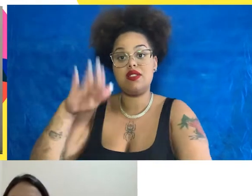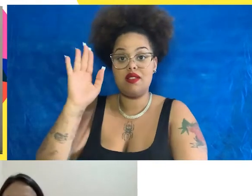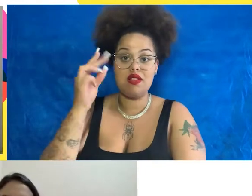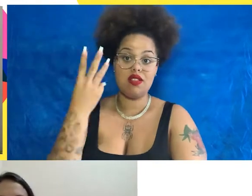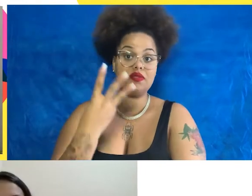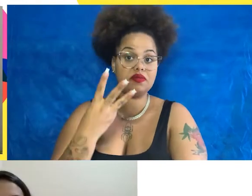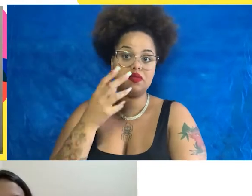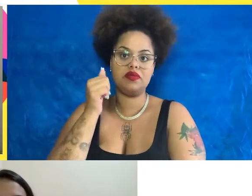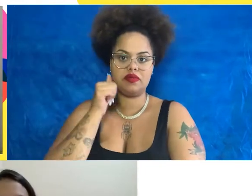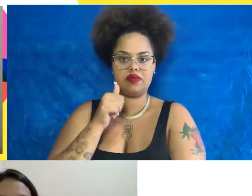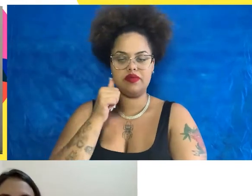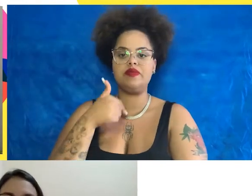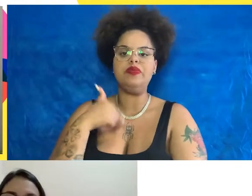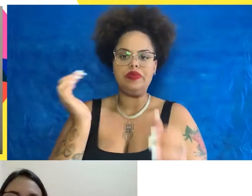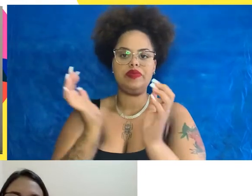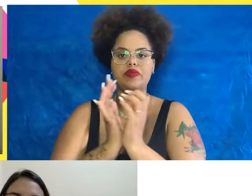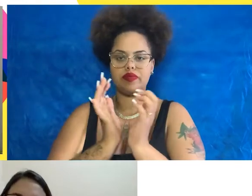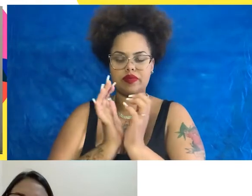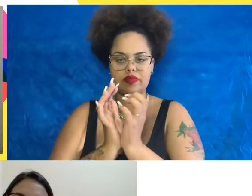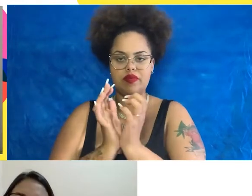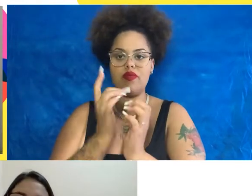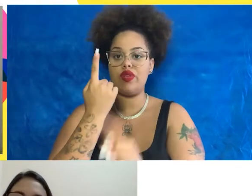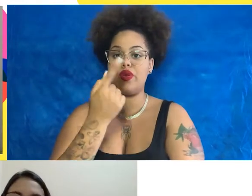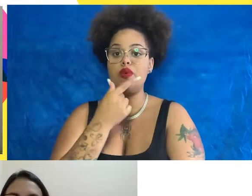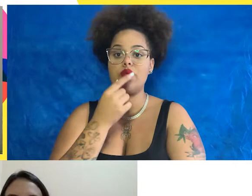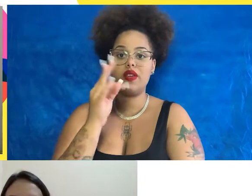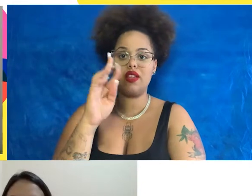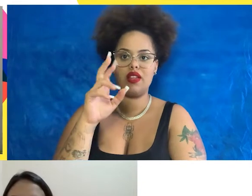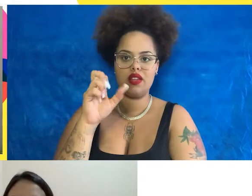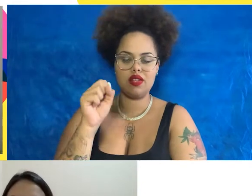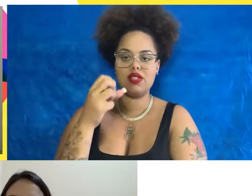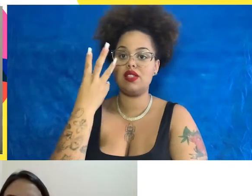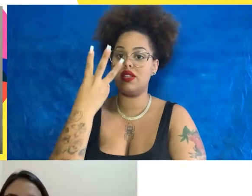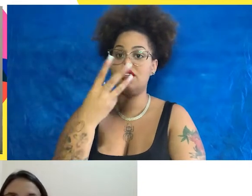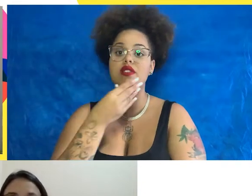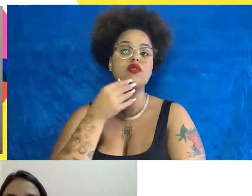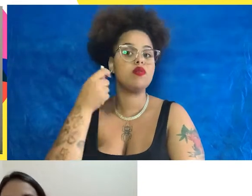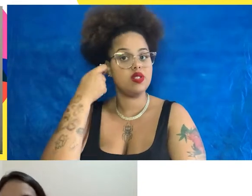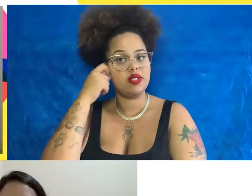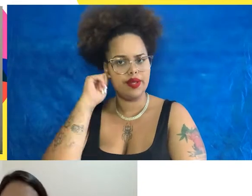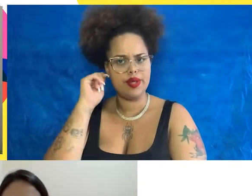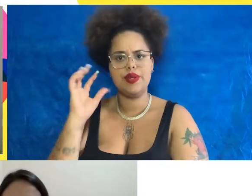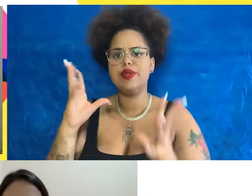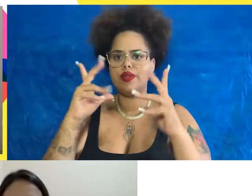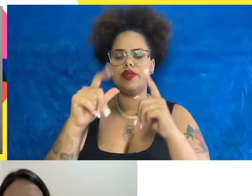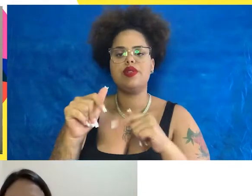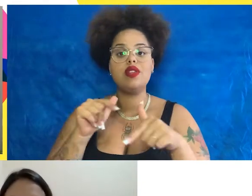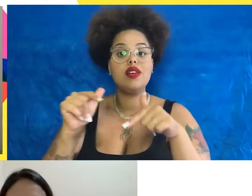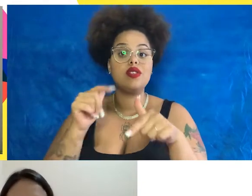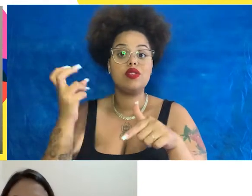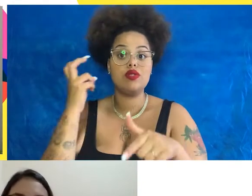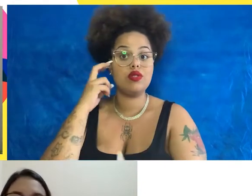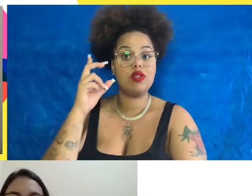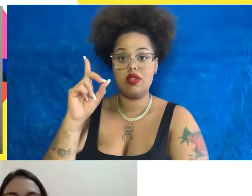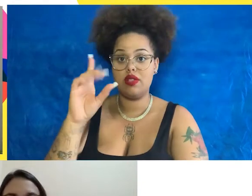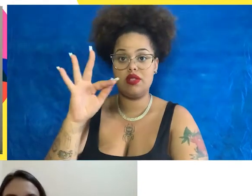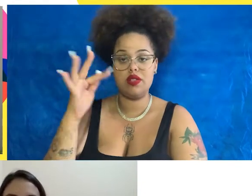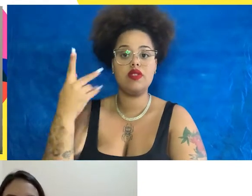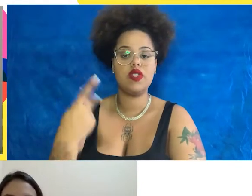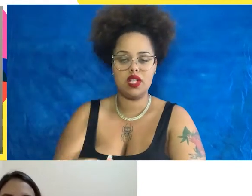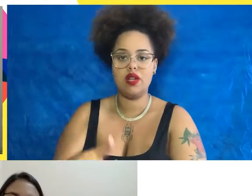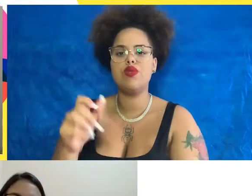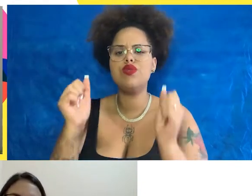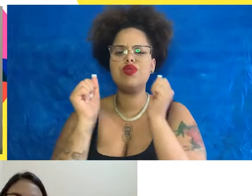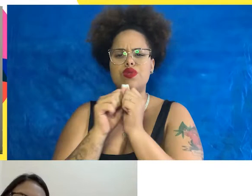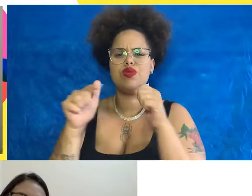3 mulheres na nossa equipe técnica, um homem trans, 3 homens negros, todos os agentes culturais do Distrito Federal, que